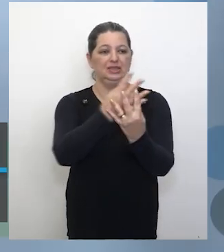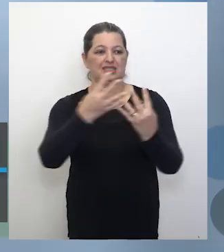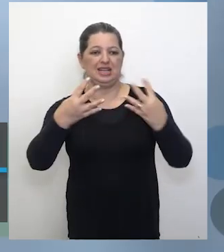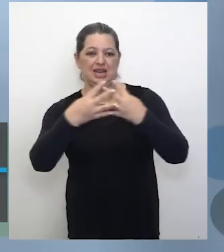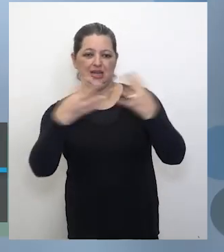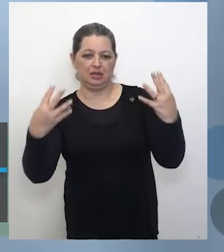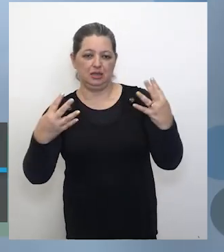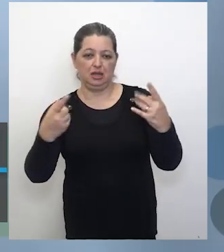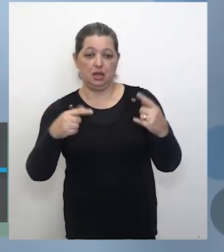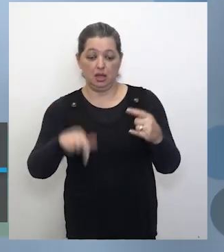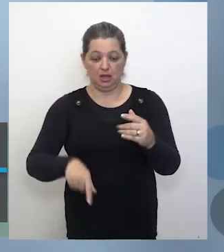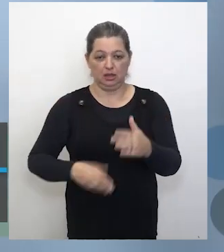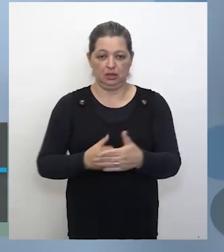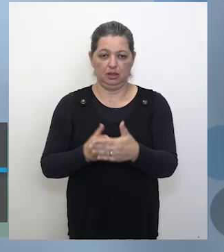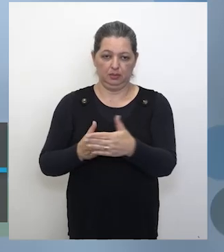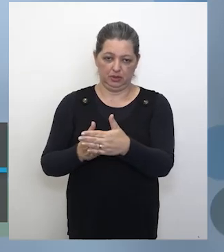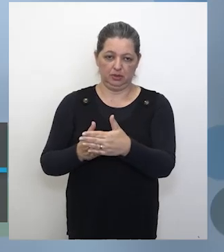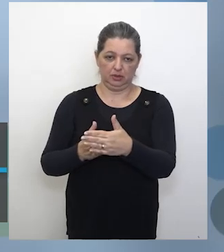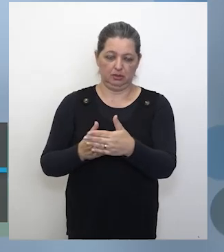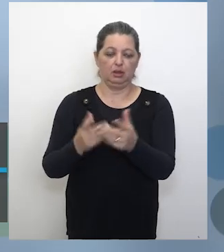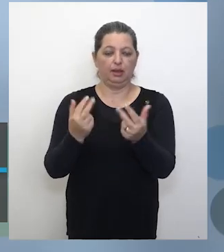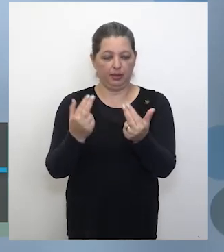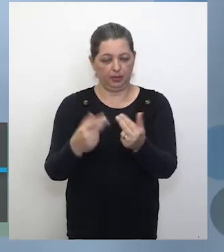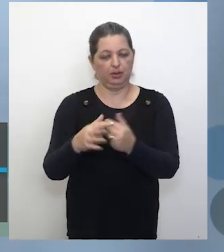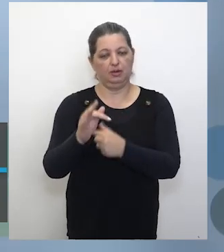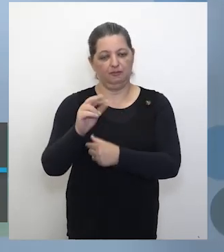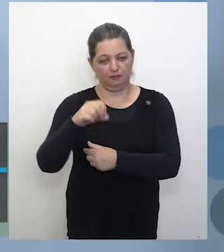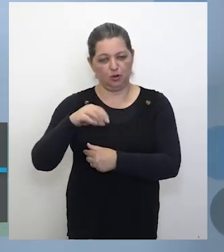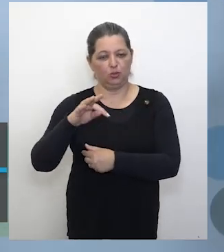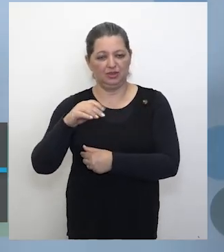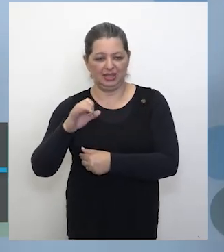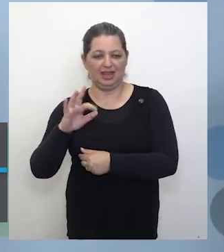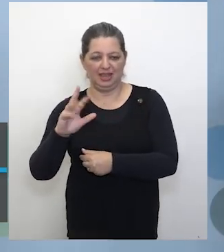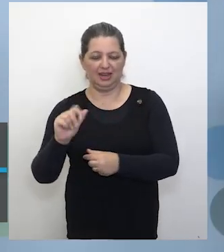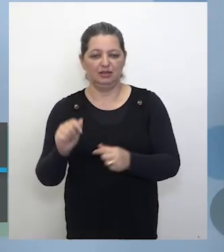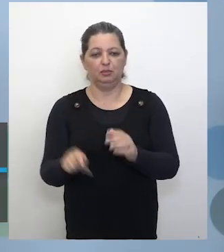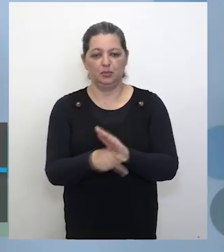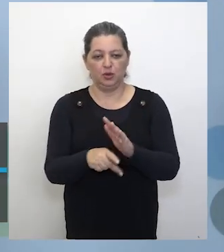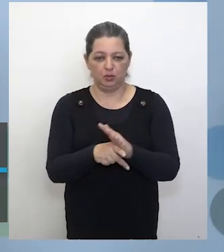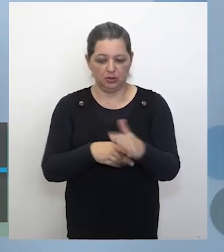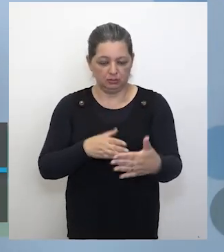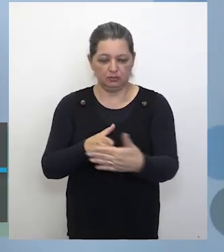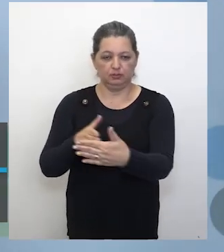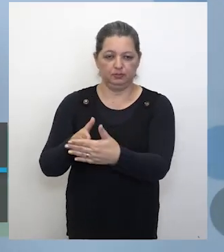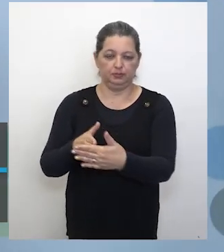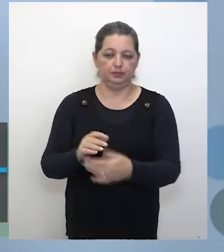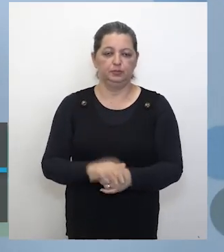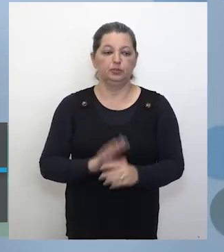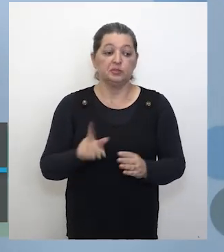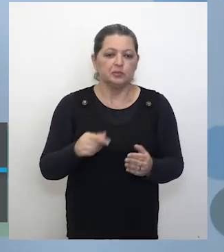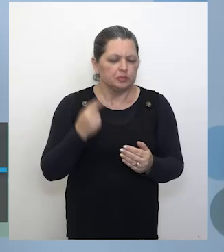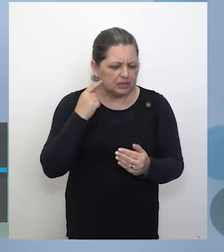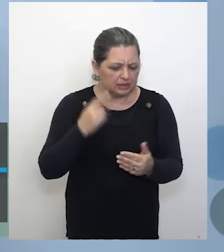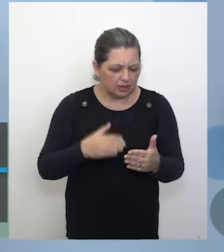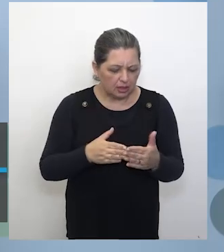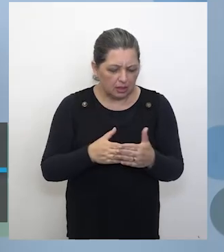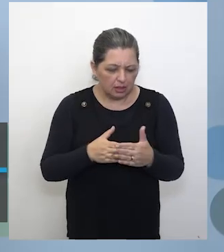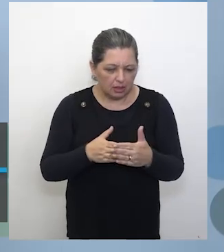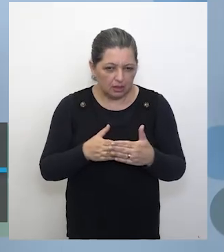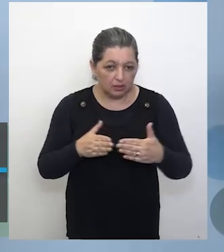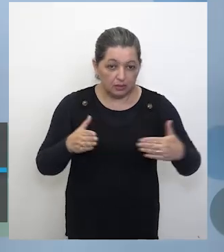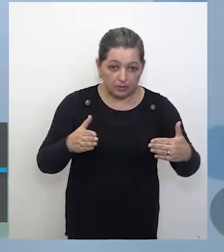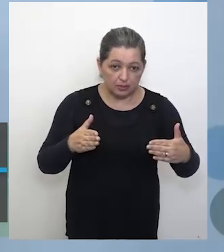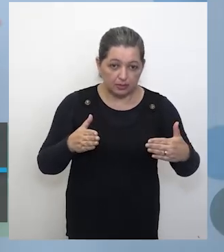é um limite e também uma fronteira jurídica. Mas quando se tira essa cerca, é possível que